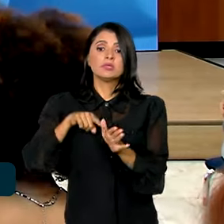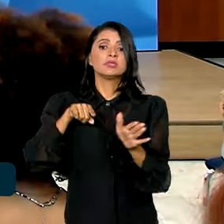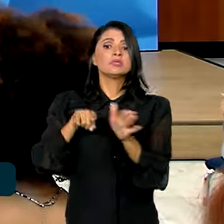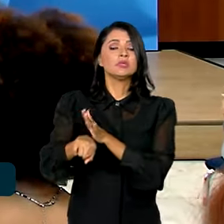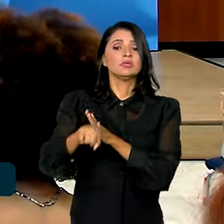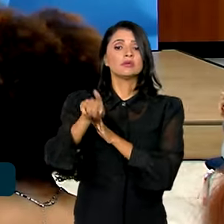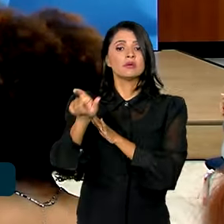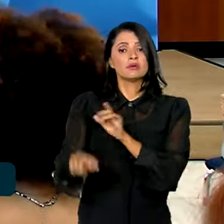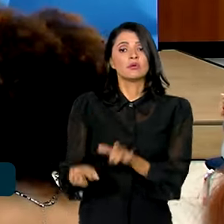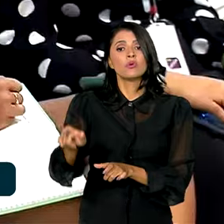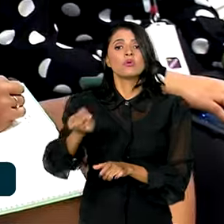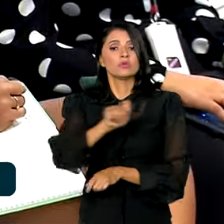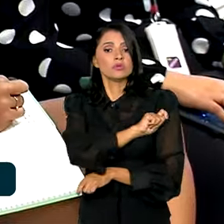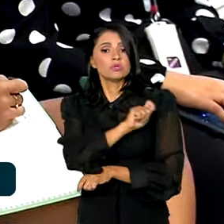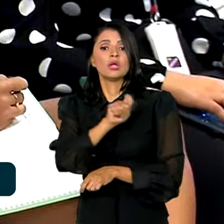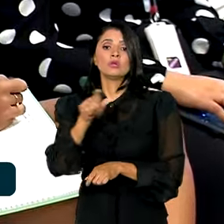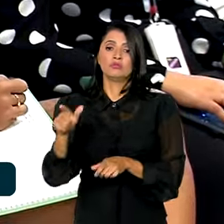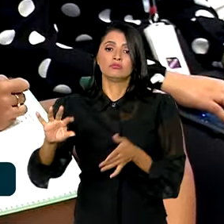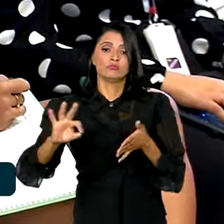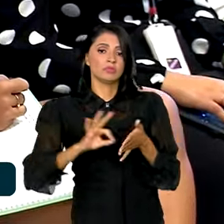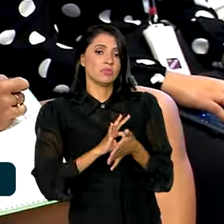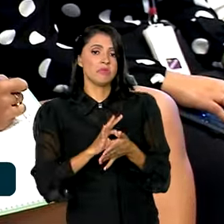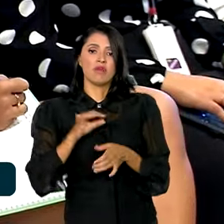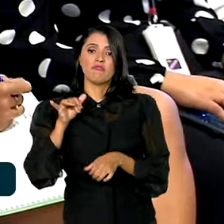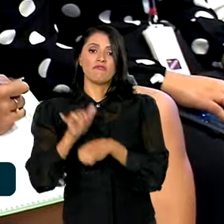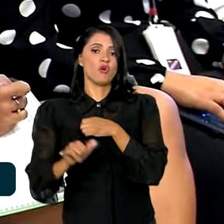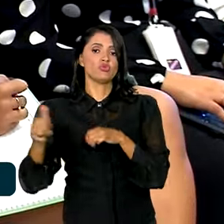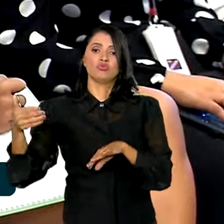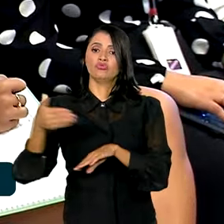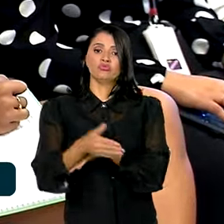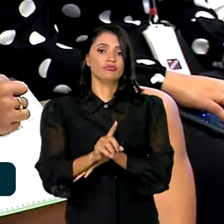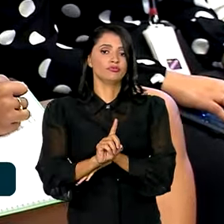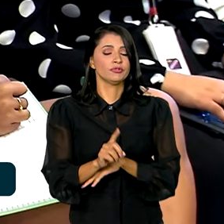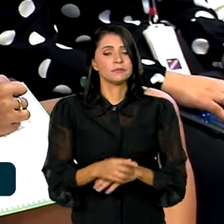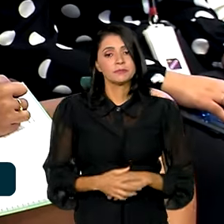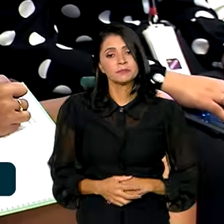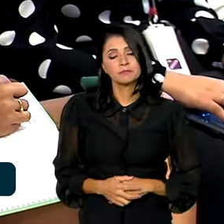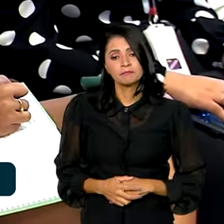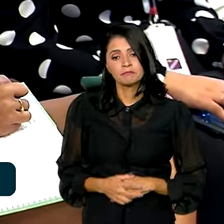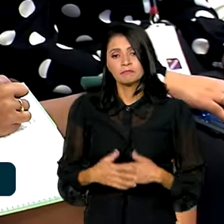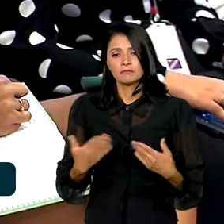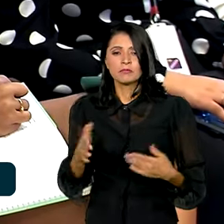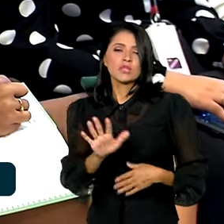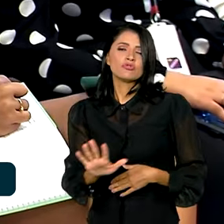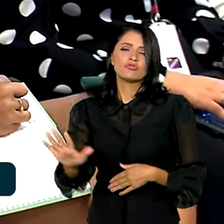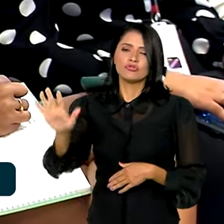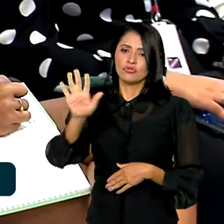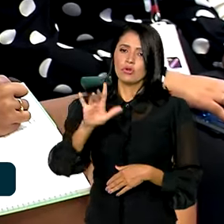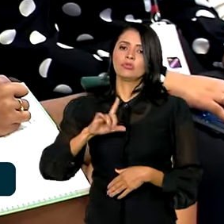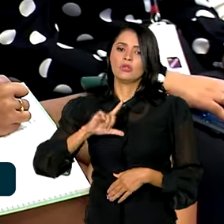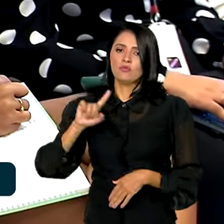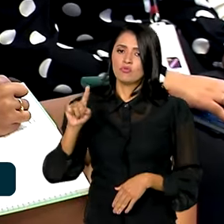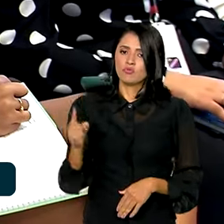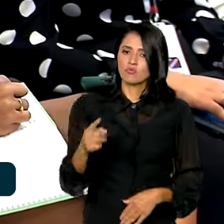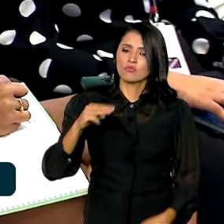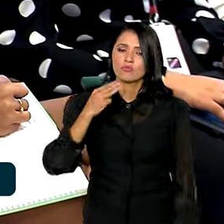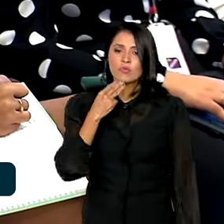estudantes que se inscreveram e não compareceram à prova. No geral, nós tivemos